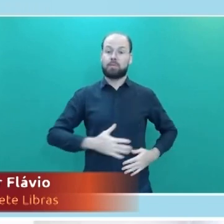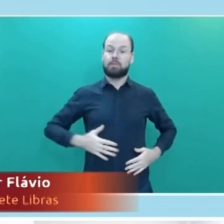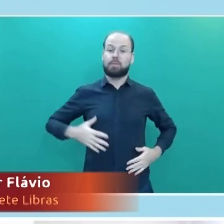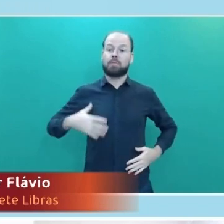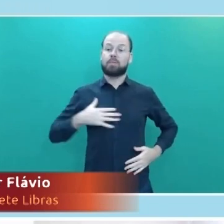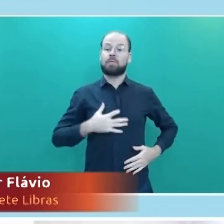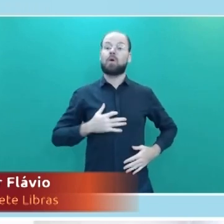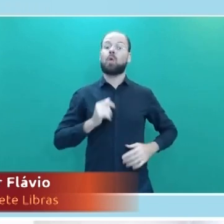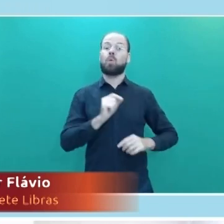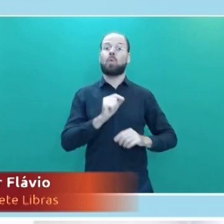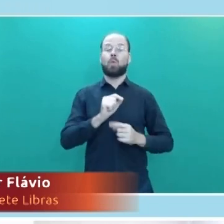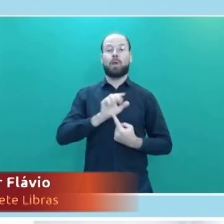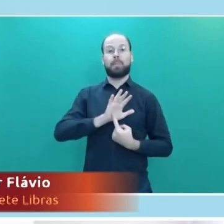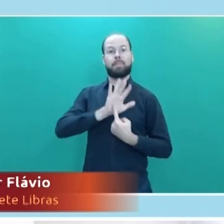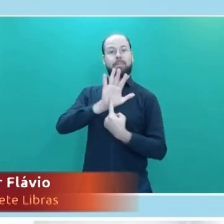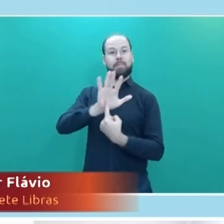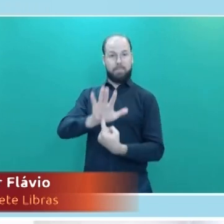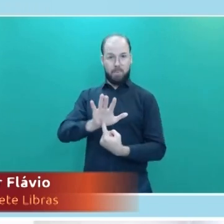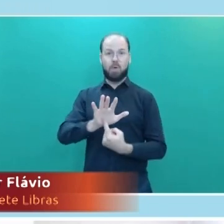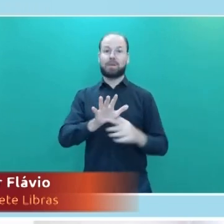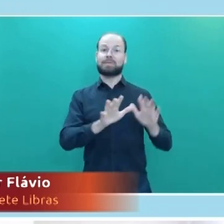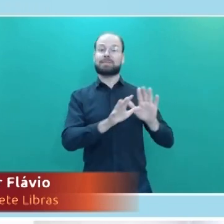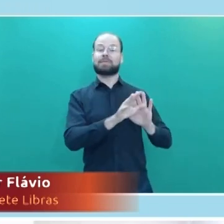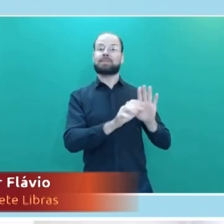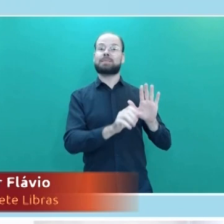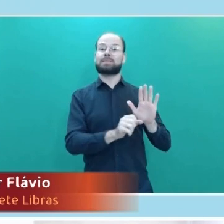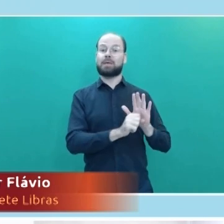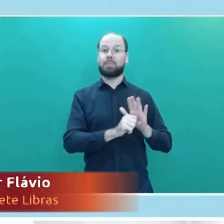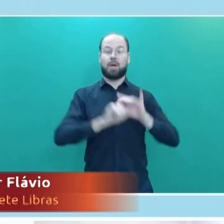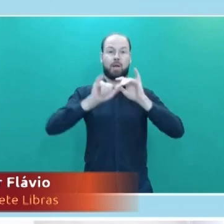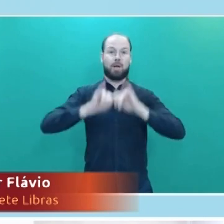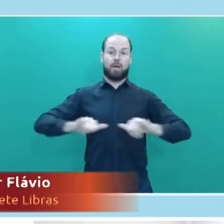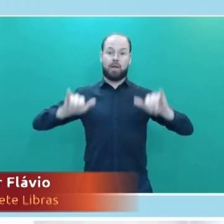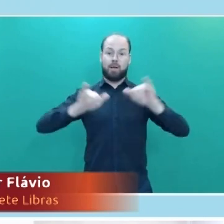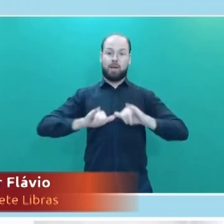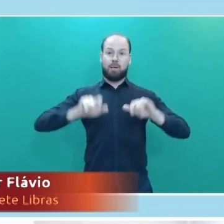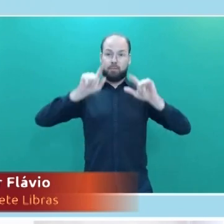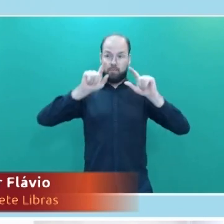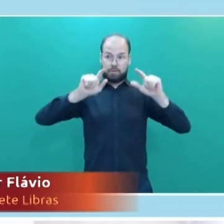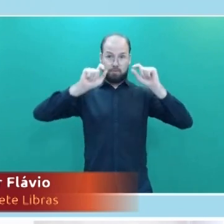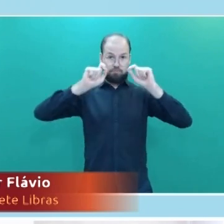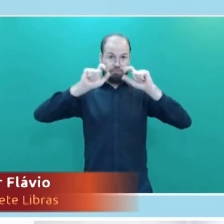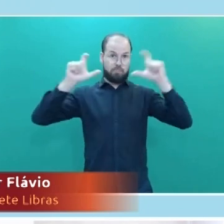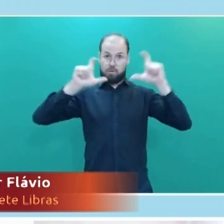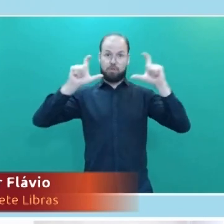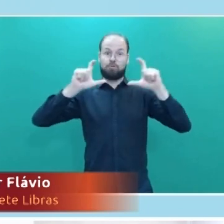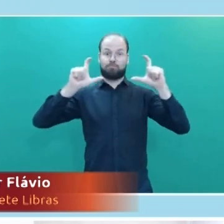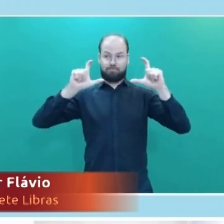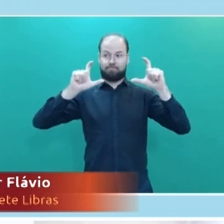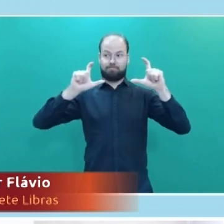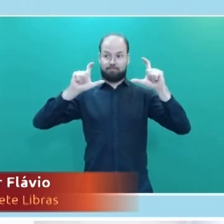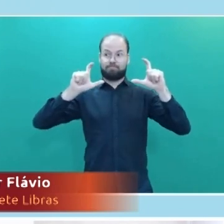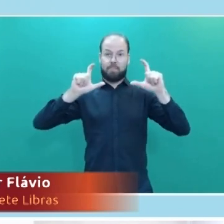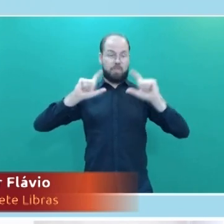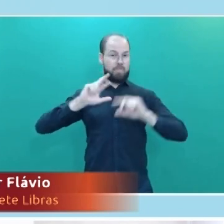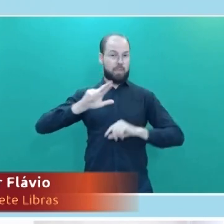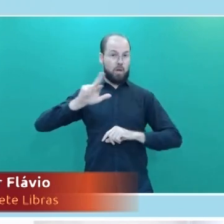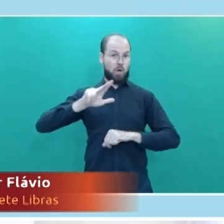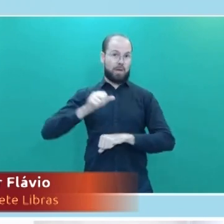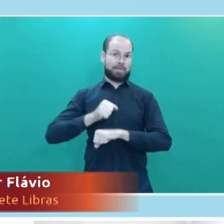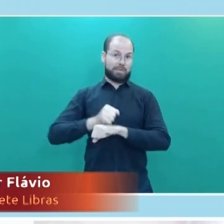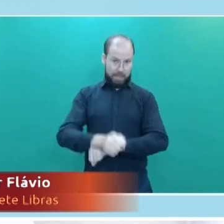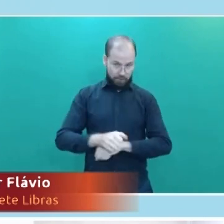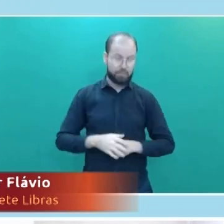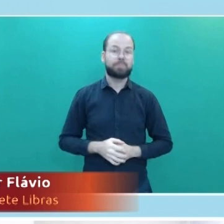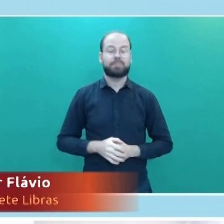o símbolo da nossa campanha, abra o olho para não virar escravo. Então, só corrigindo, você